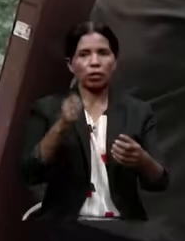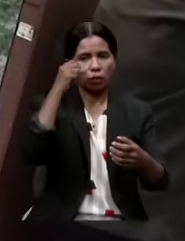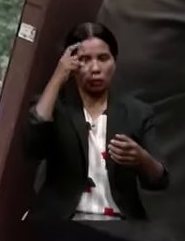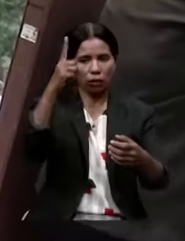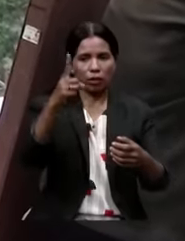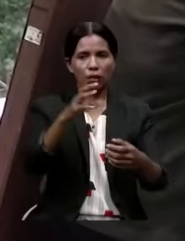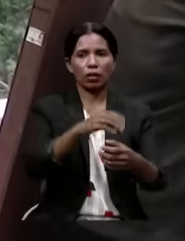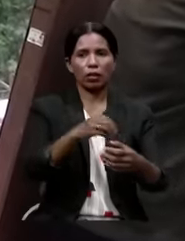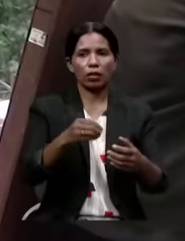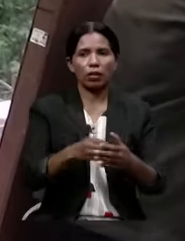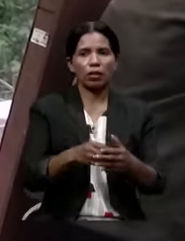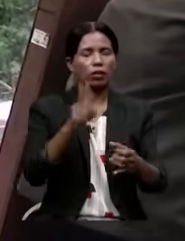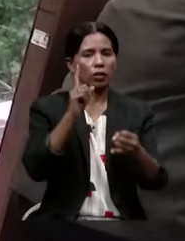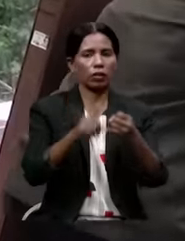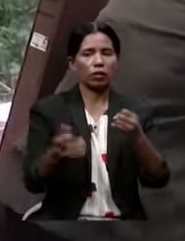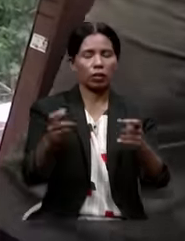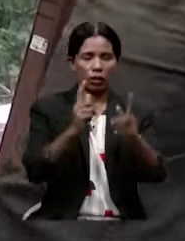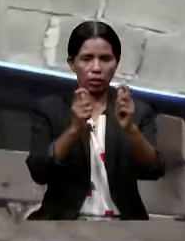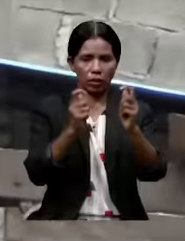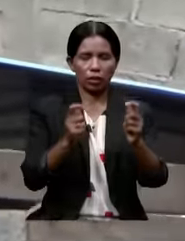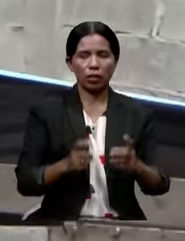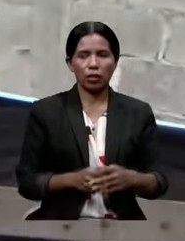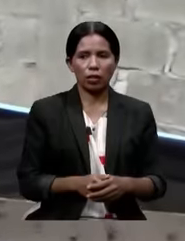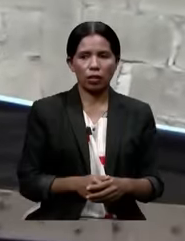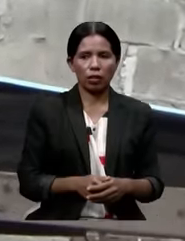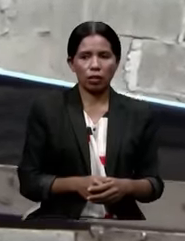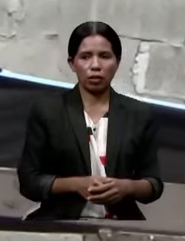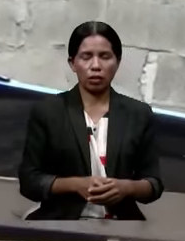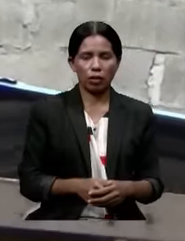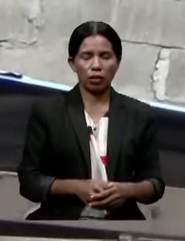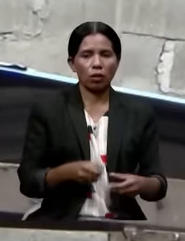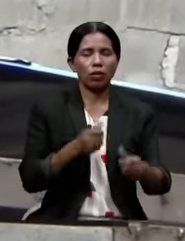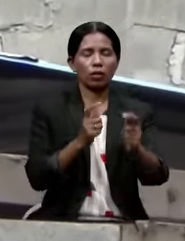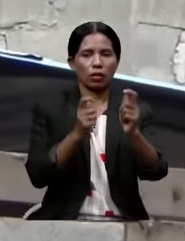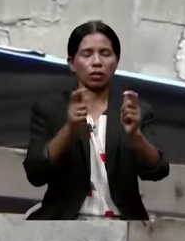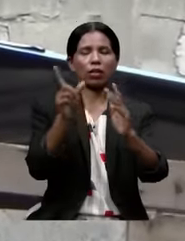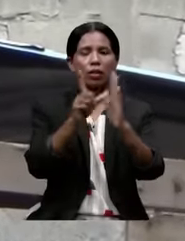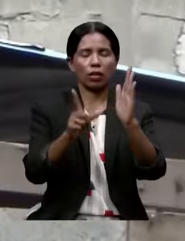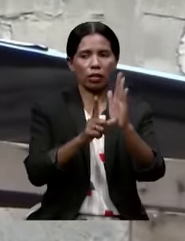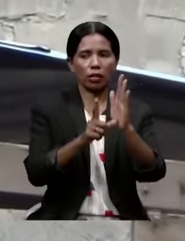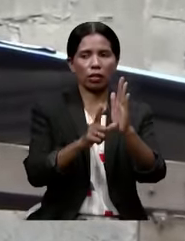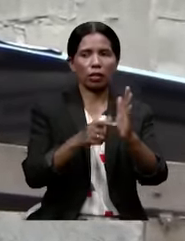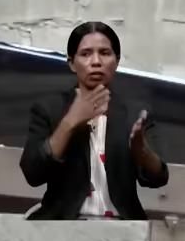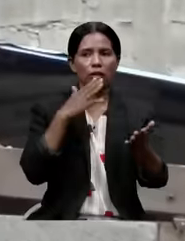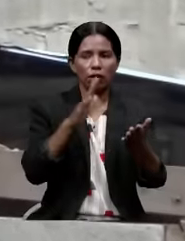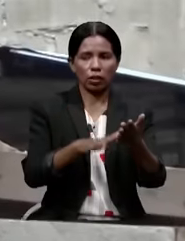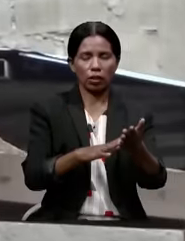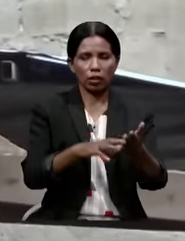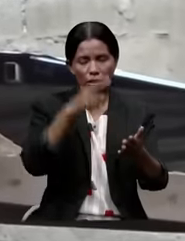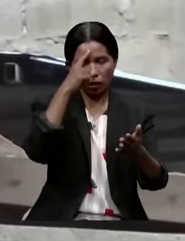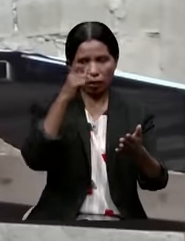que cumpre. Mas no fim, lá, será que era coco lei, né? Seca lá. Lei. Também